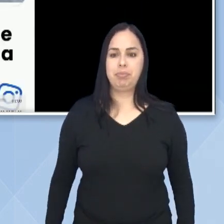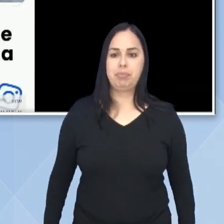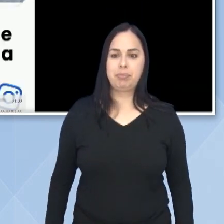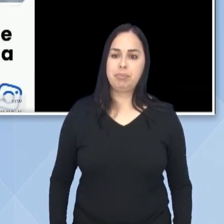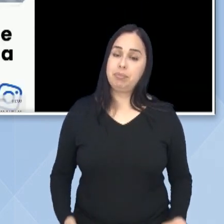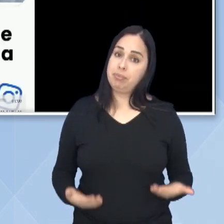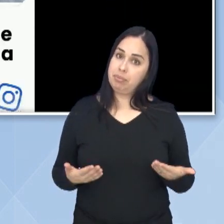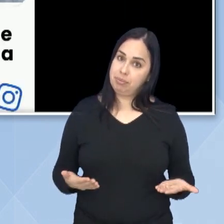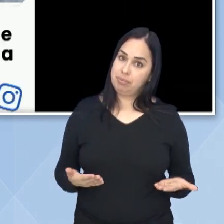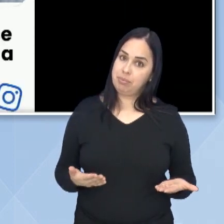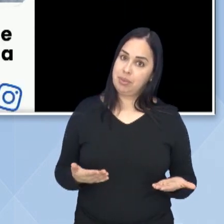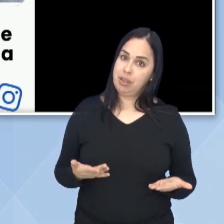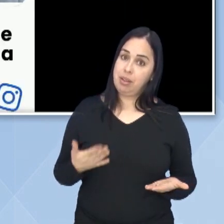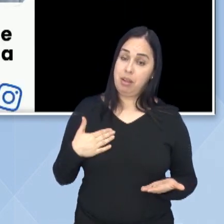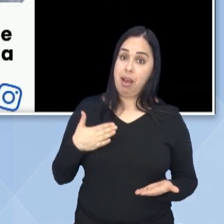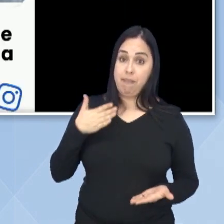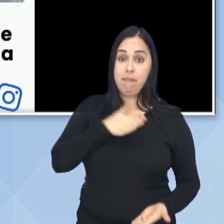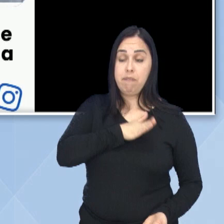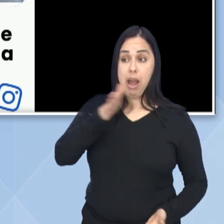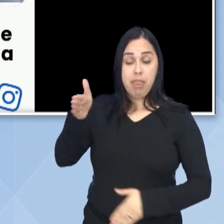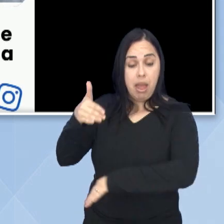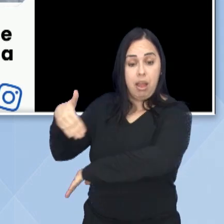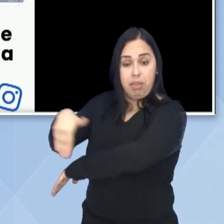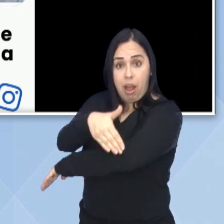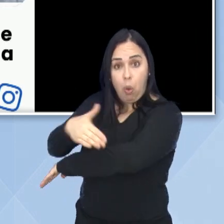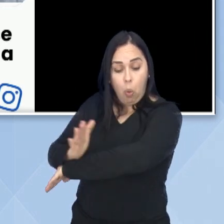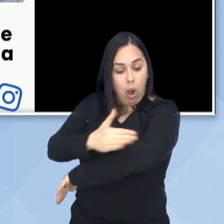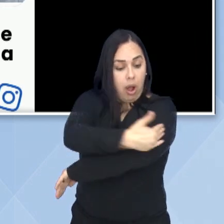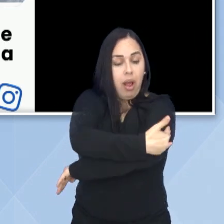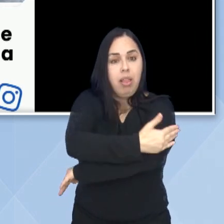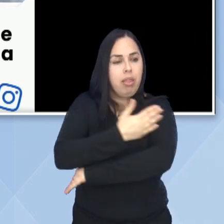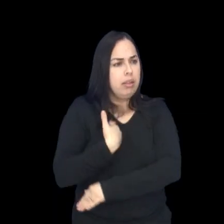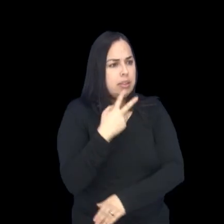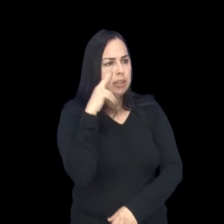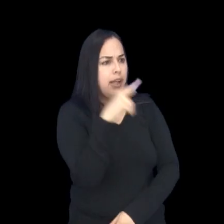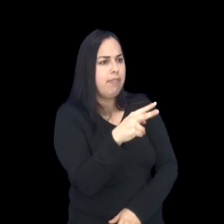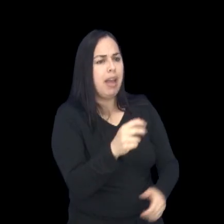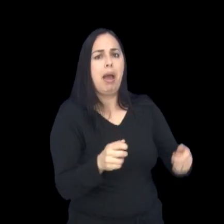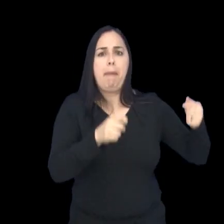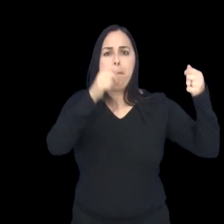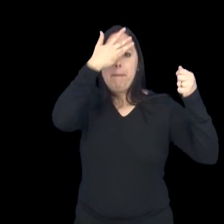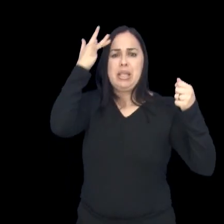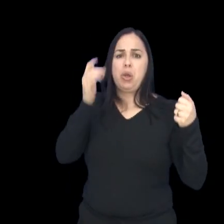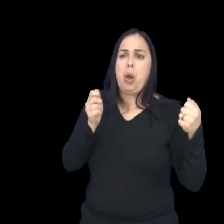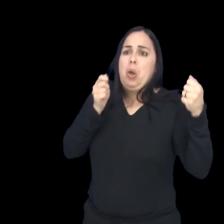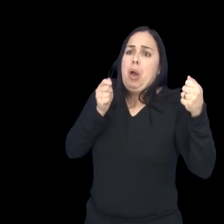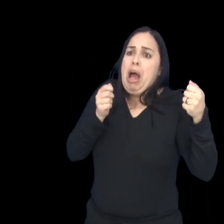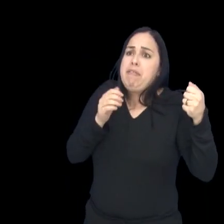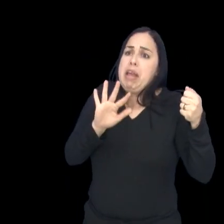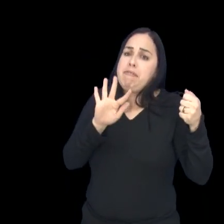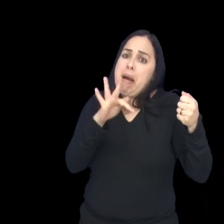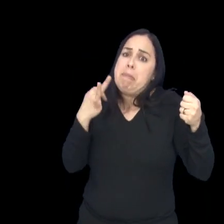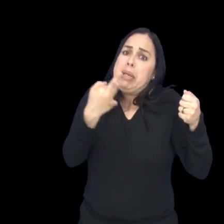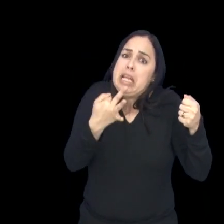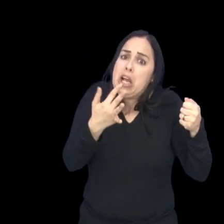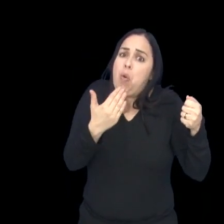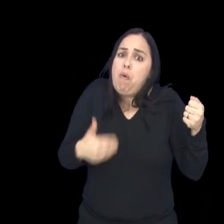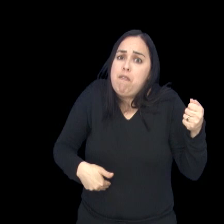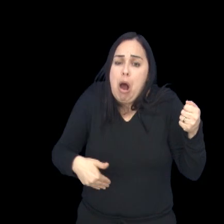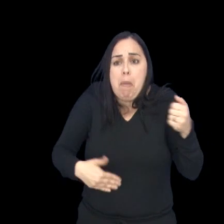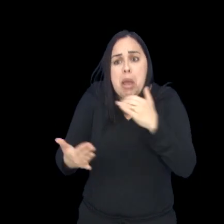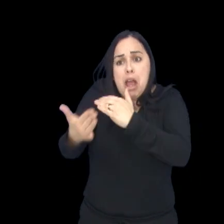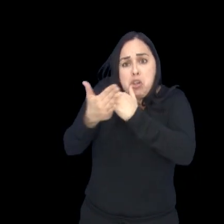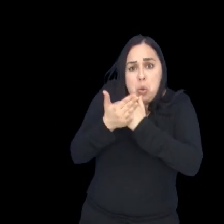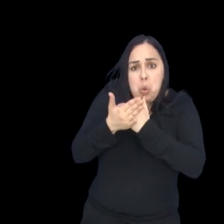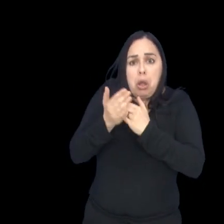Basta você ir em qualquer esquina da nossa cidade que você vê pessoas com a plaquinha Família com Fome, Nos Ajude,